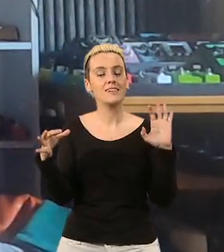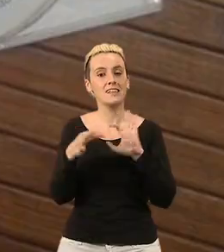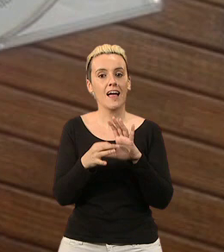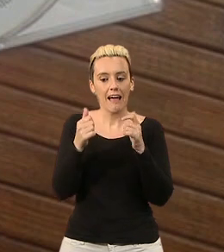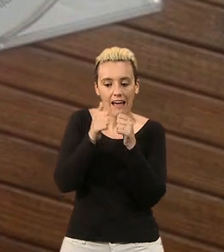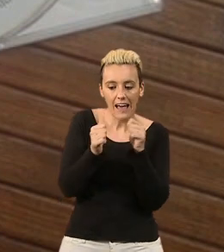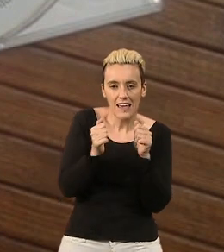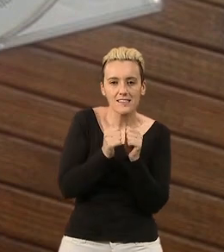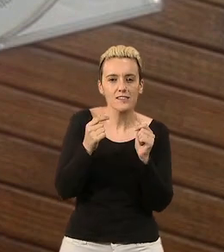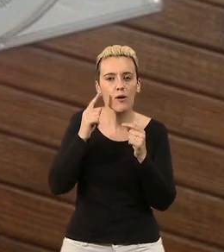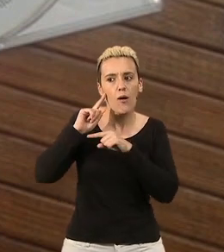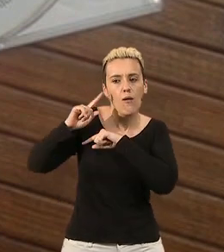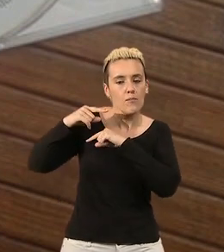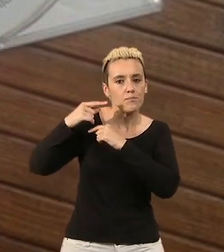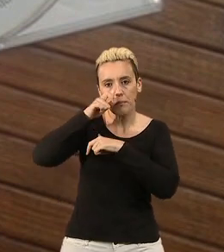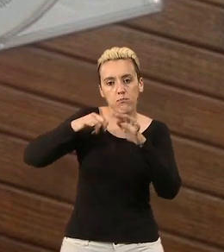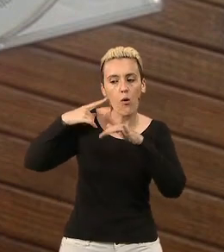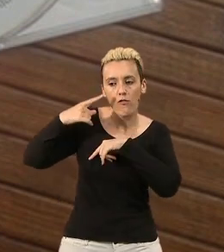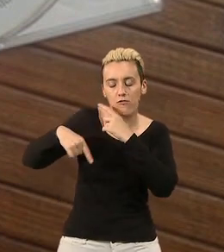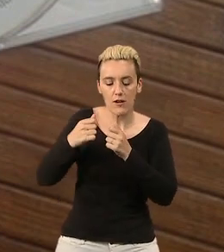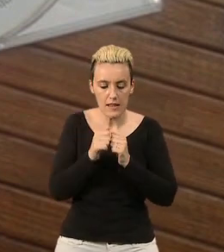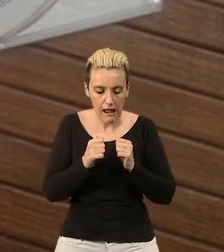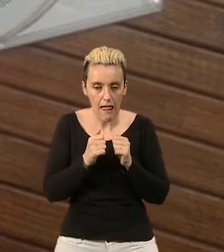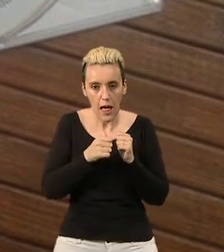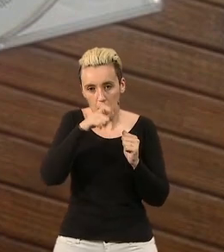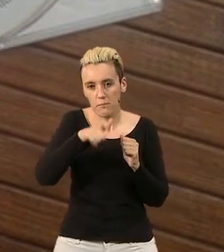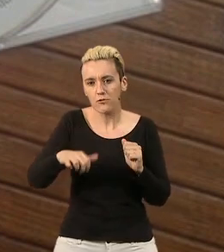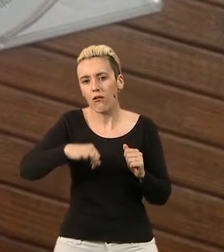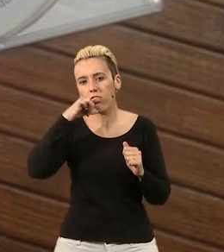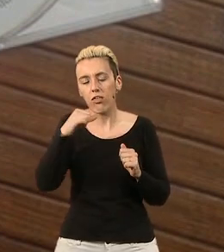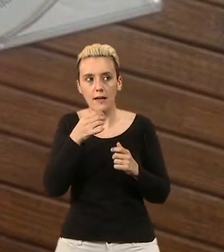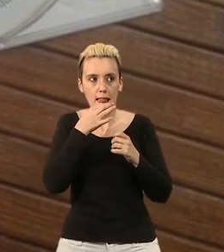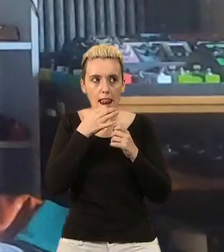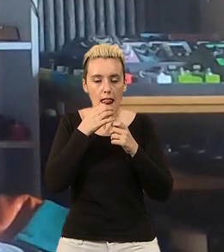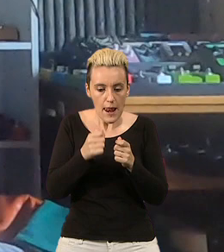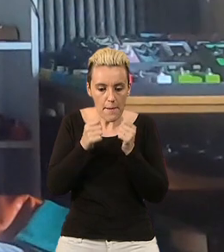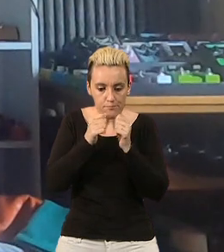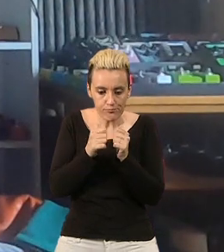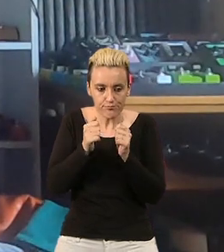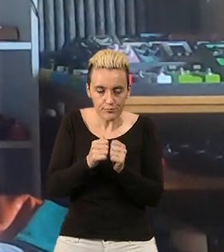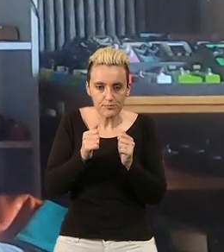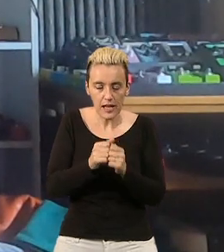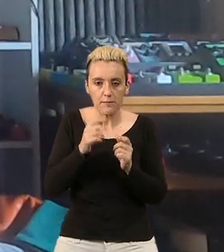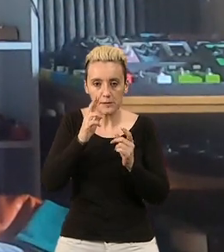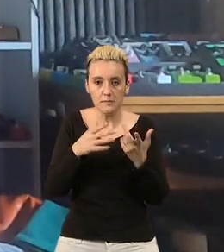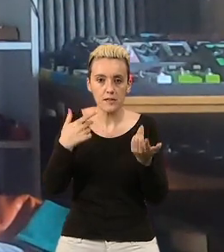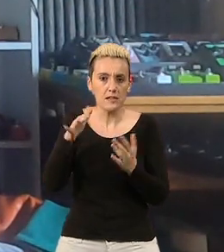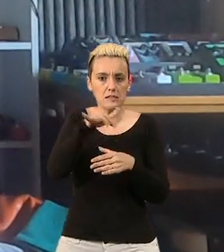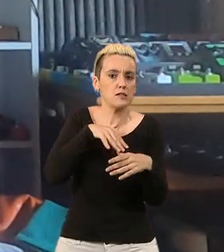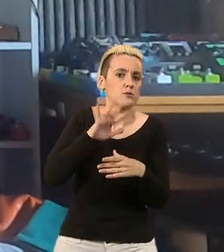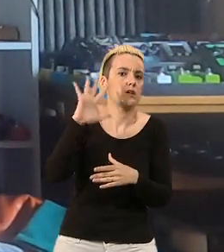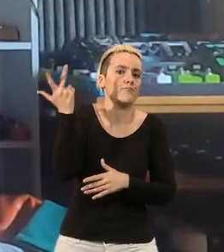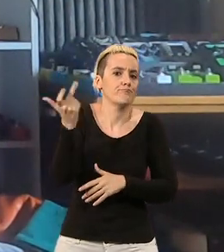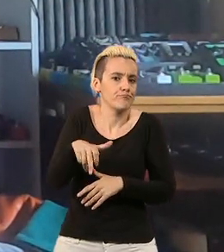de rezas populares. Eram aquelas rezas que as pessoas diziam em determinadas